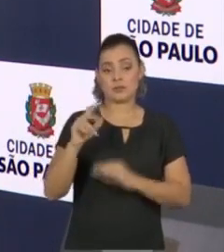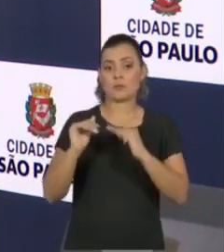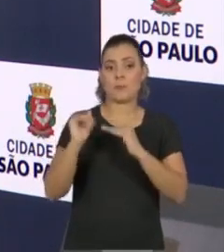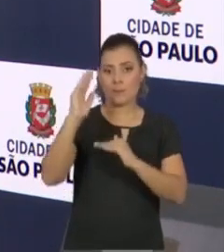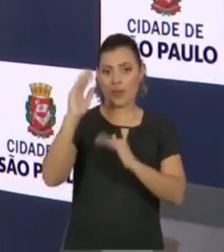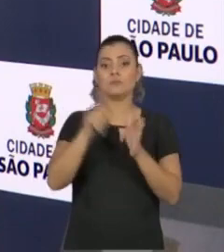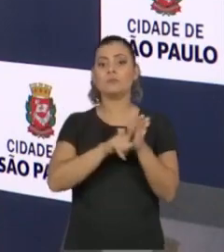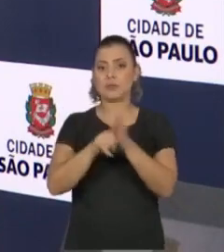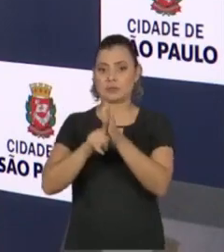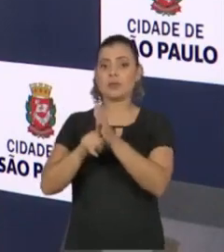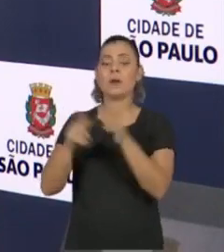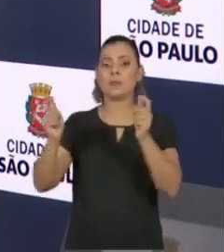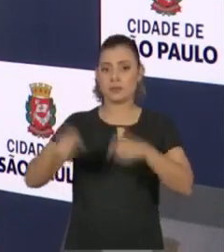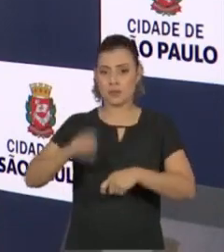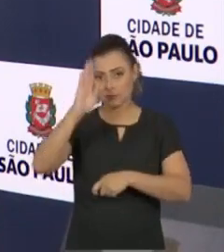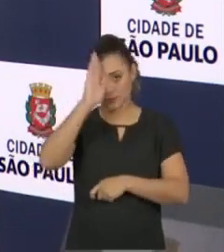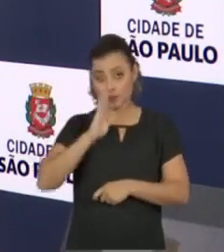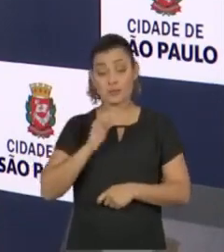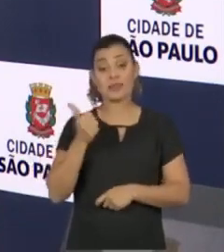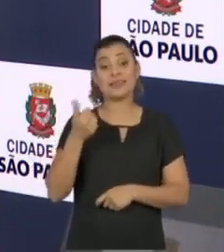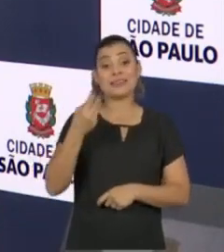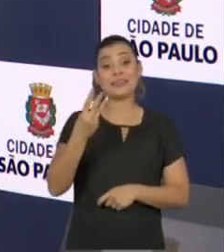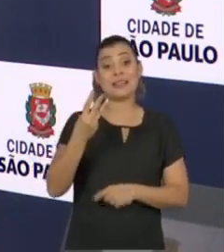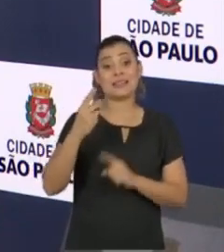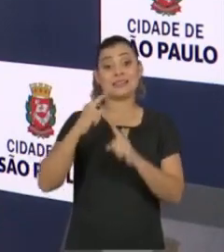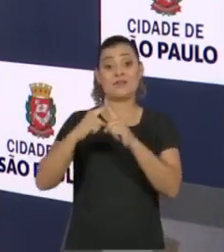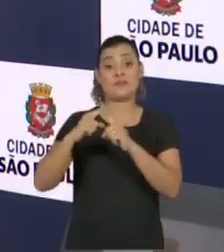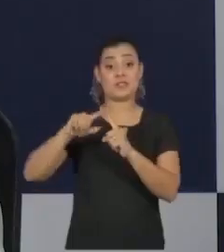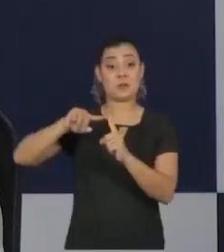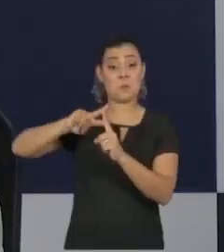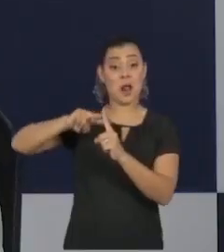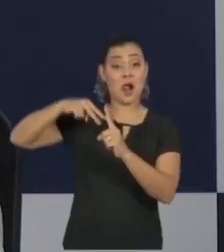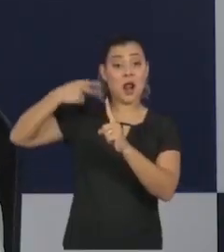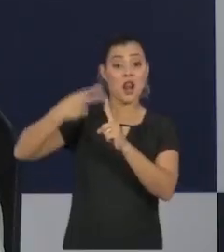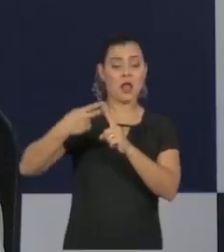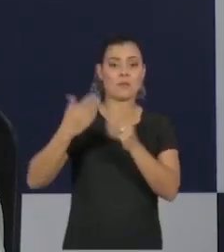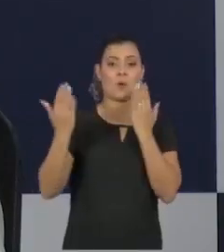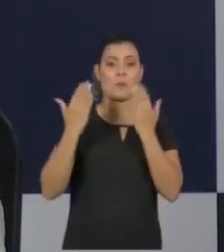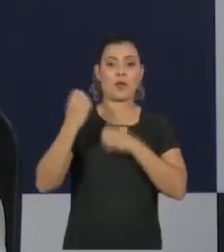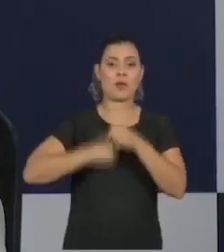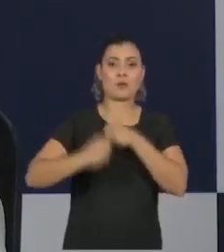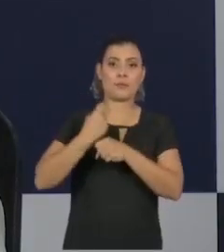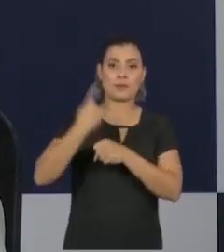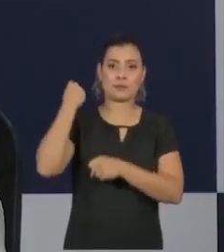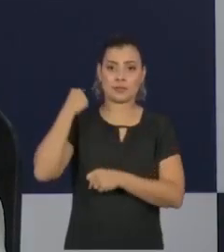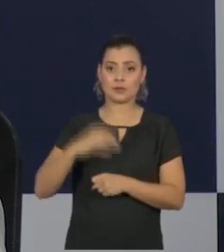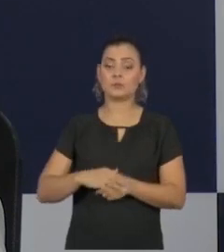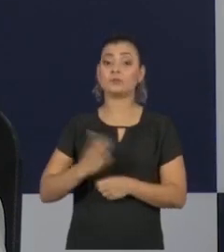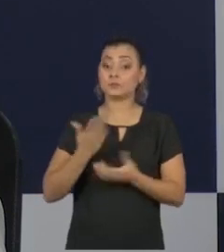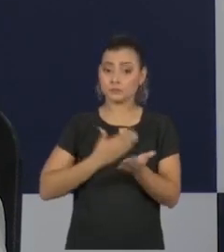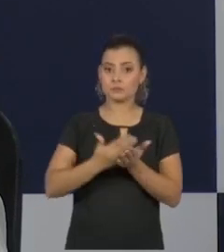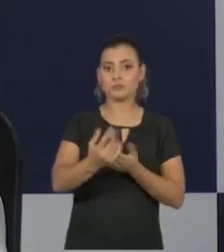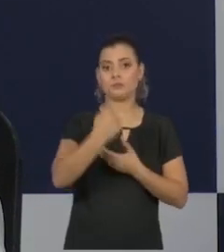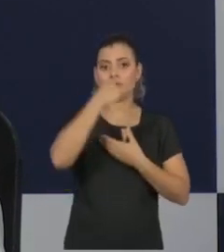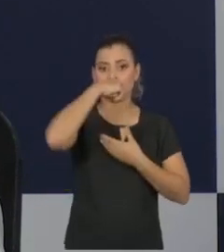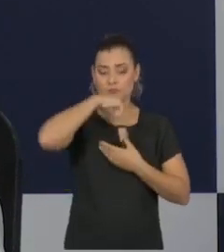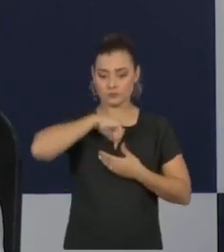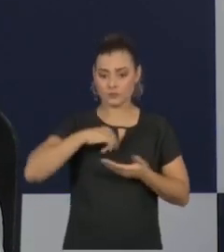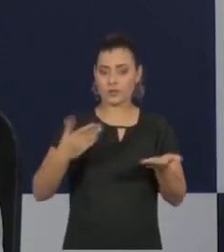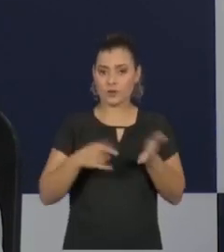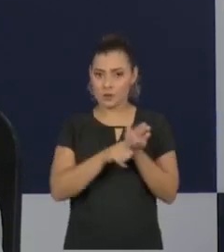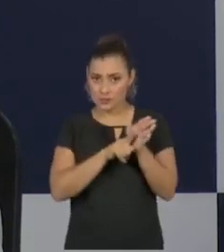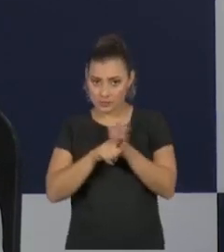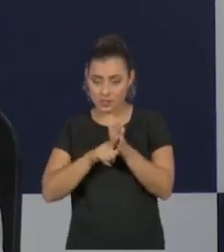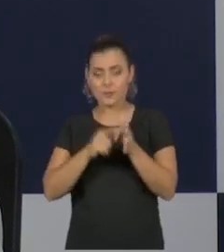anos, uma oferta 13 vezes maior do que a do ano passado. Começando com a colonoscopia nessa primeira etapa e